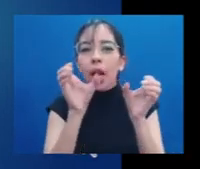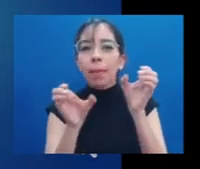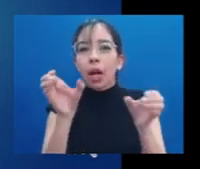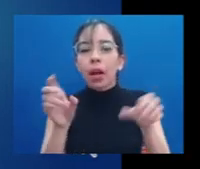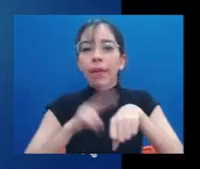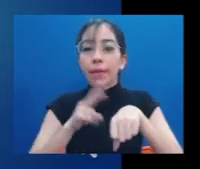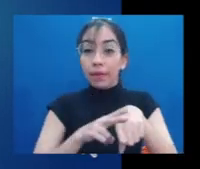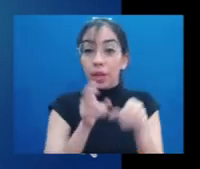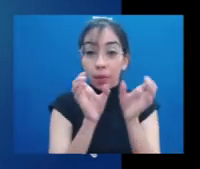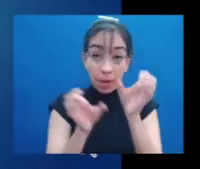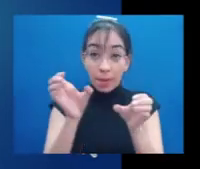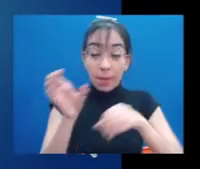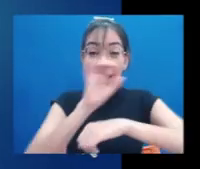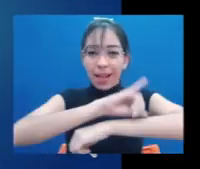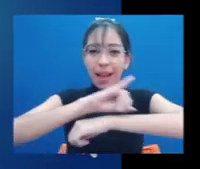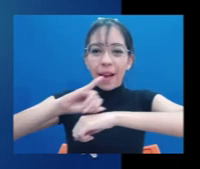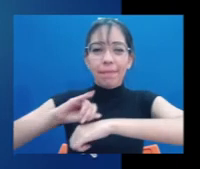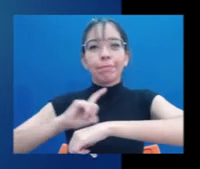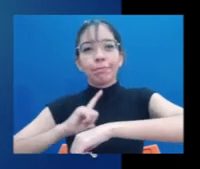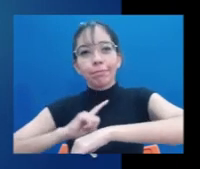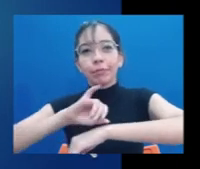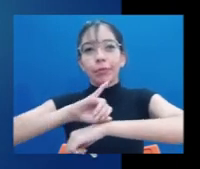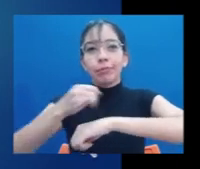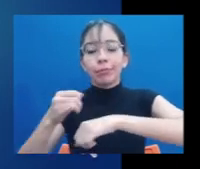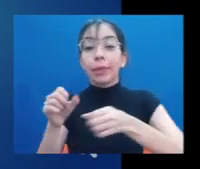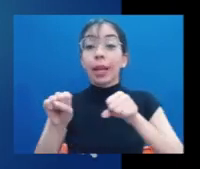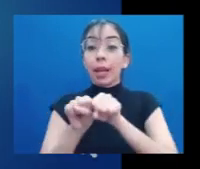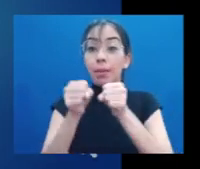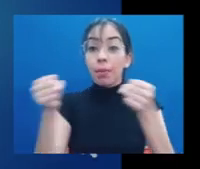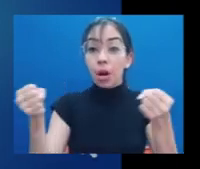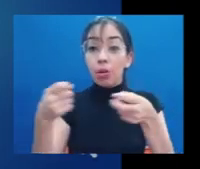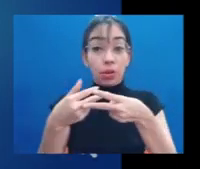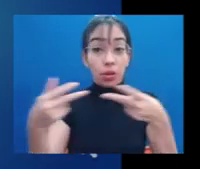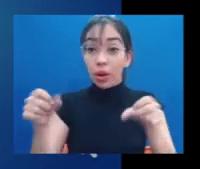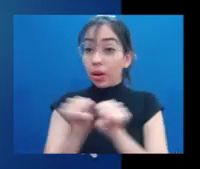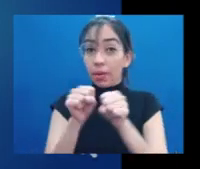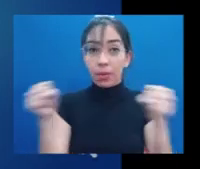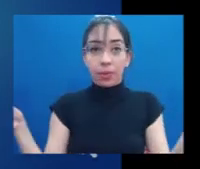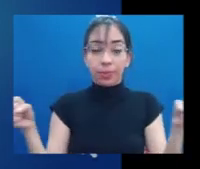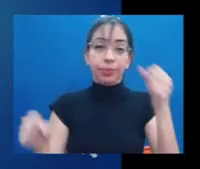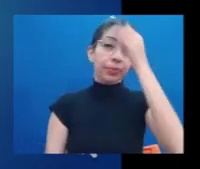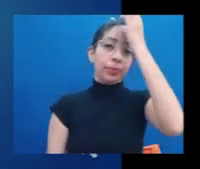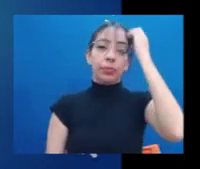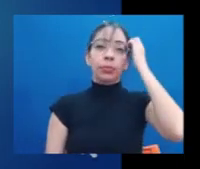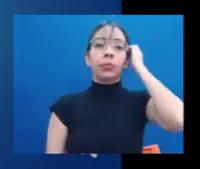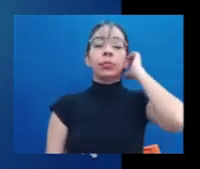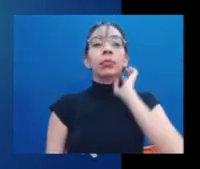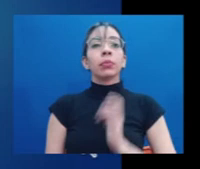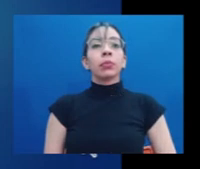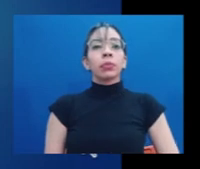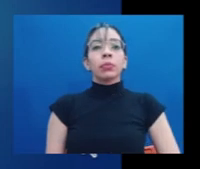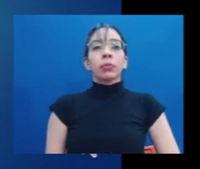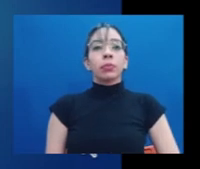como ficou esse laboratório. Vocês veem aqui que é a porta da geladeira, né, a parede aqui enegrecida pelo fogo. Vocês veem que a gente tem produtos